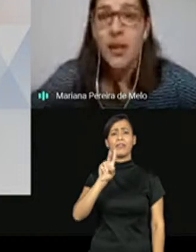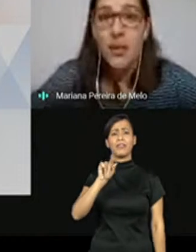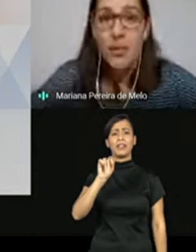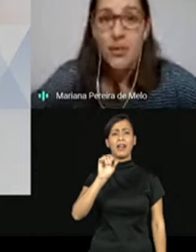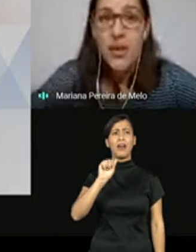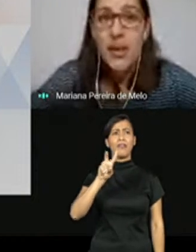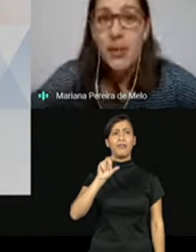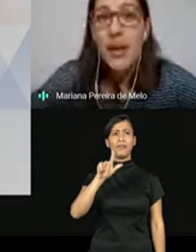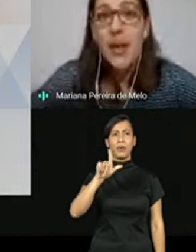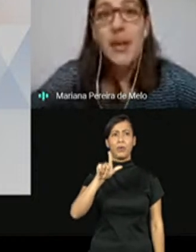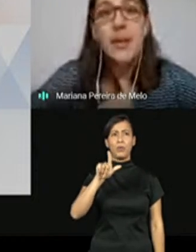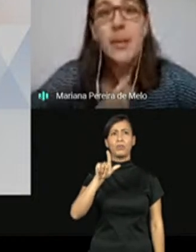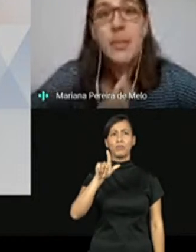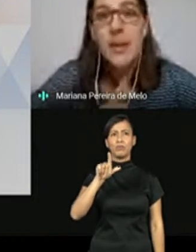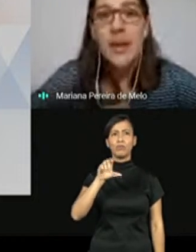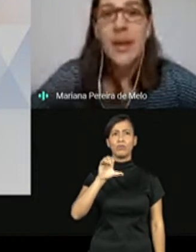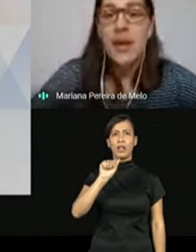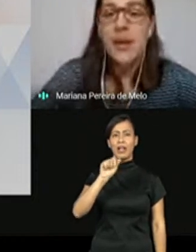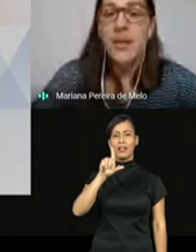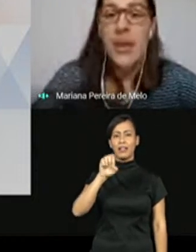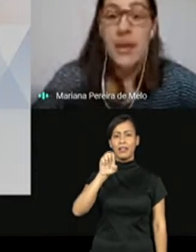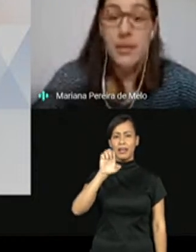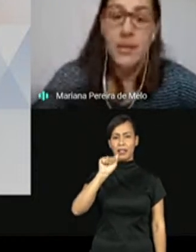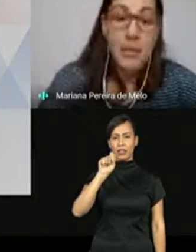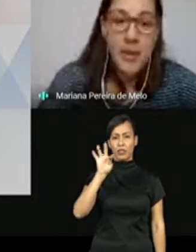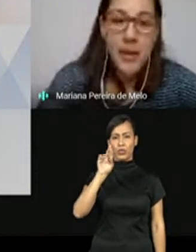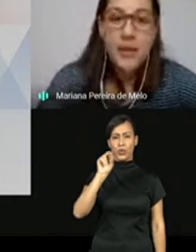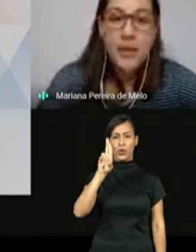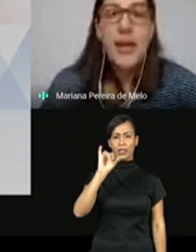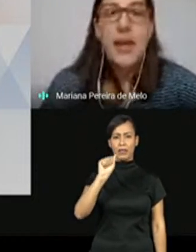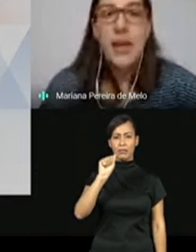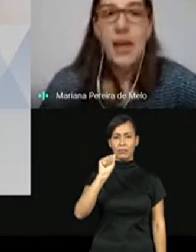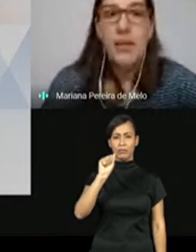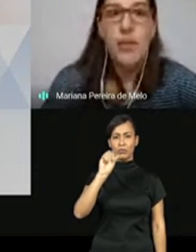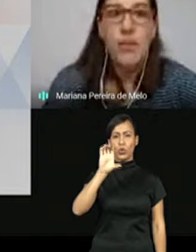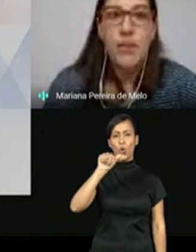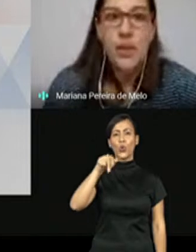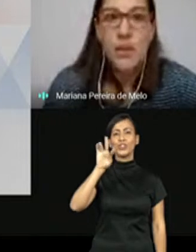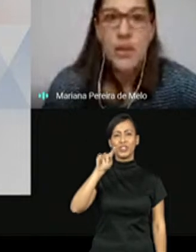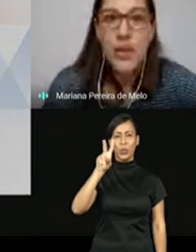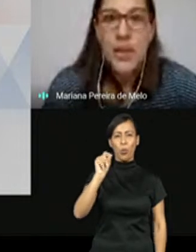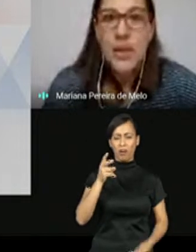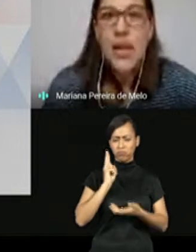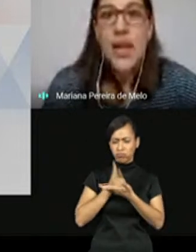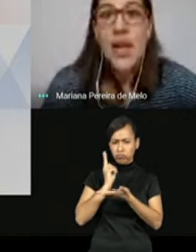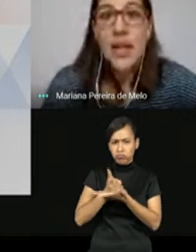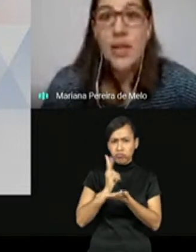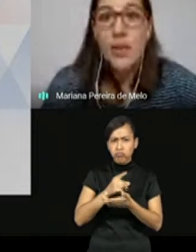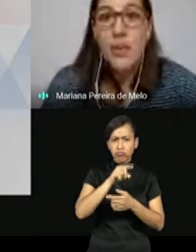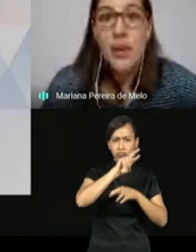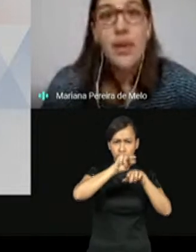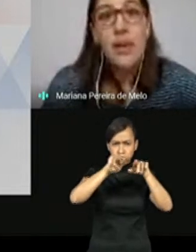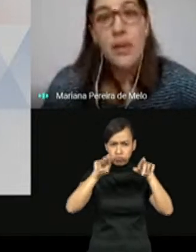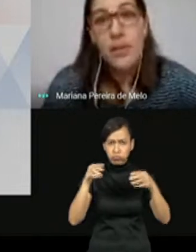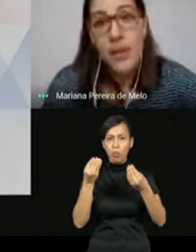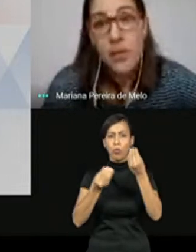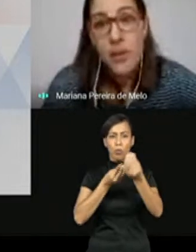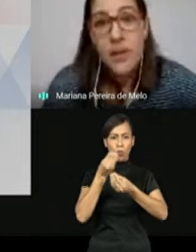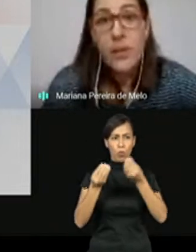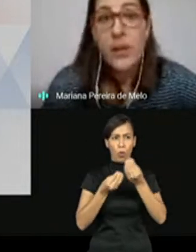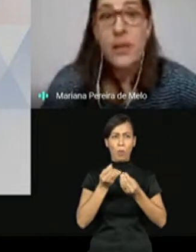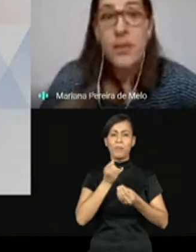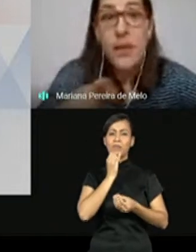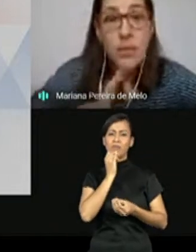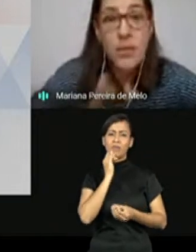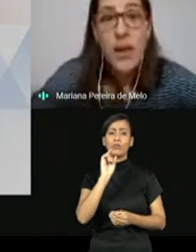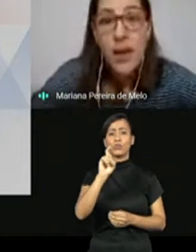variável aleatória contínua, ela também é definida, lembrando, né, que a variável contínua x, ela assume